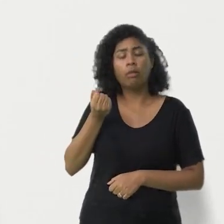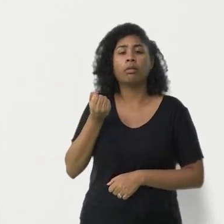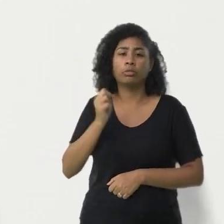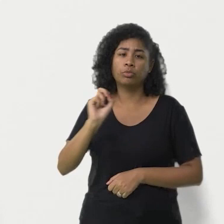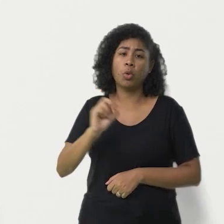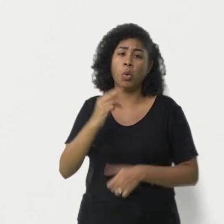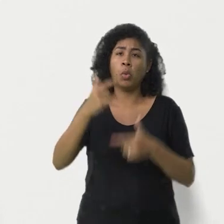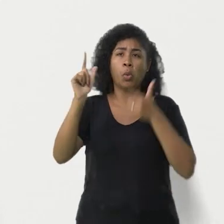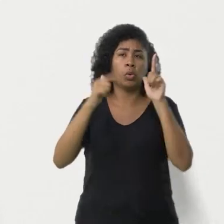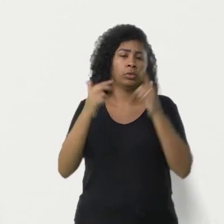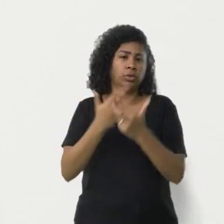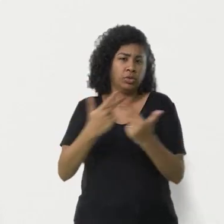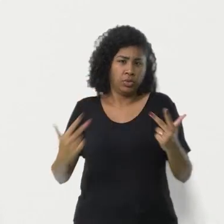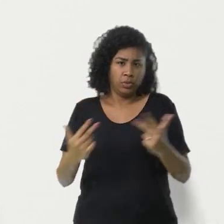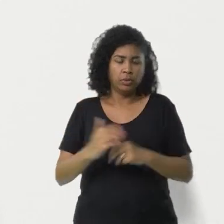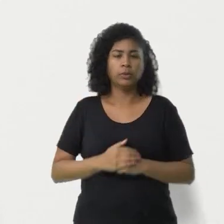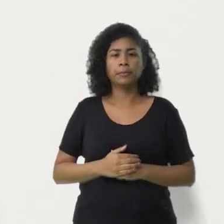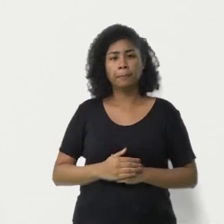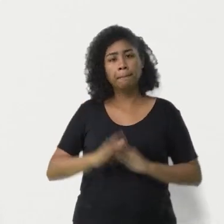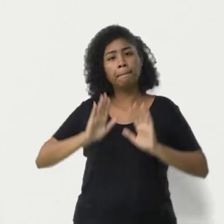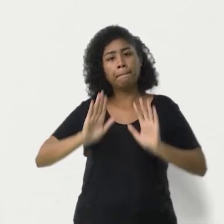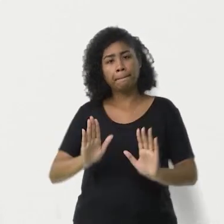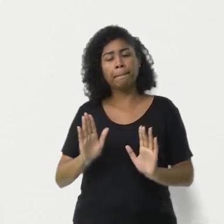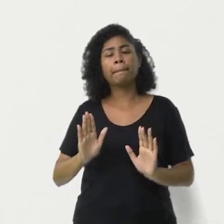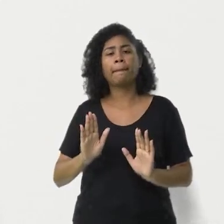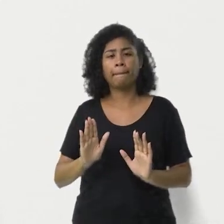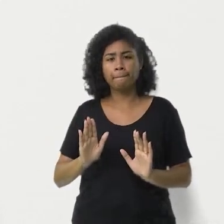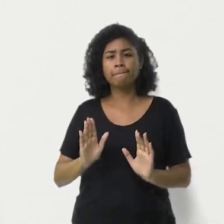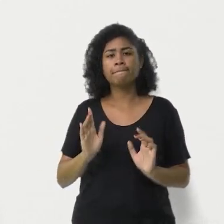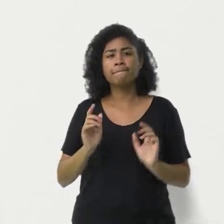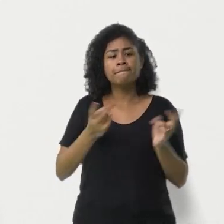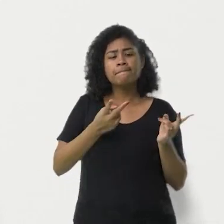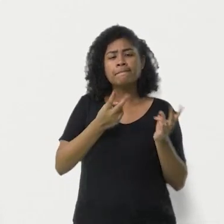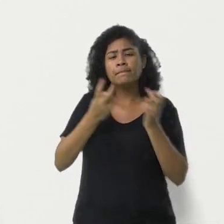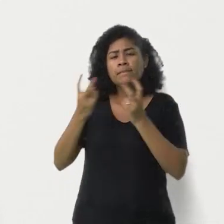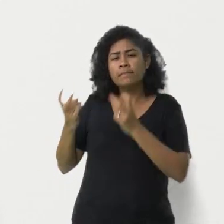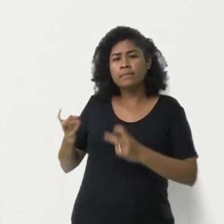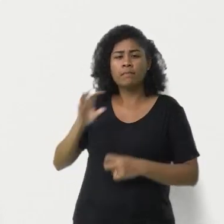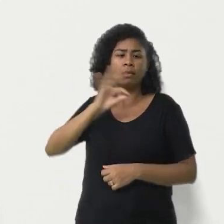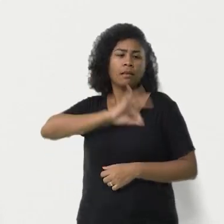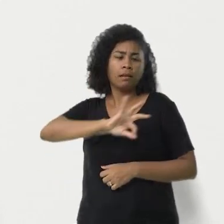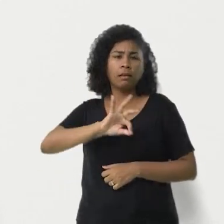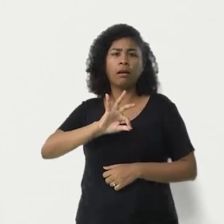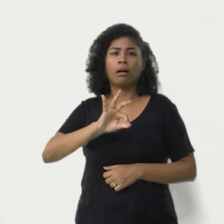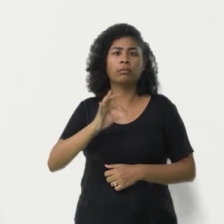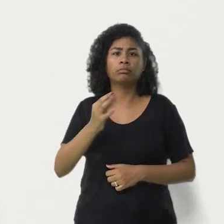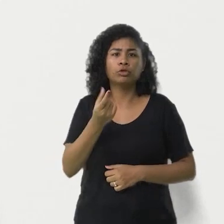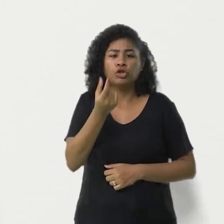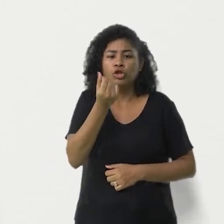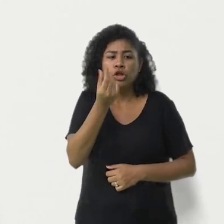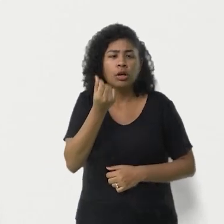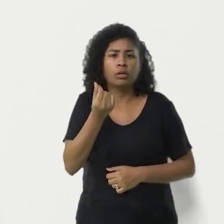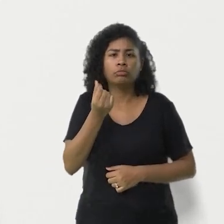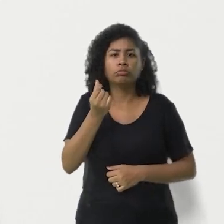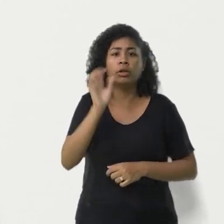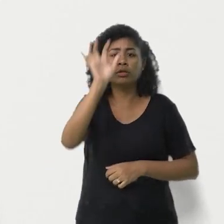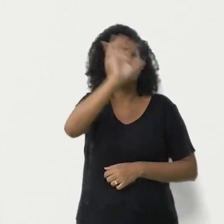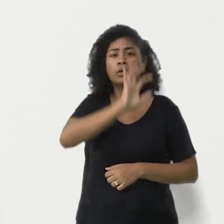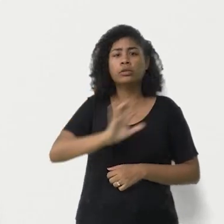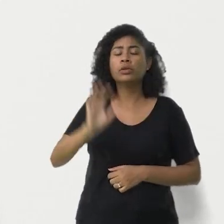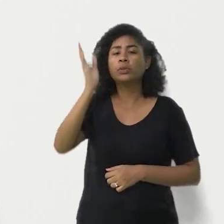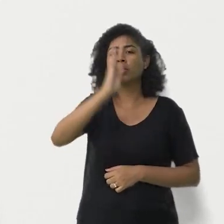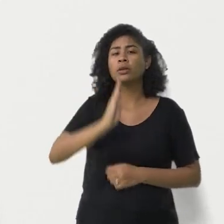situações. Mas, como é que a gente observa, né, aí essa renda, essa distribuição através das grandes regiões aqui do